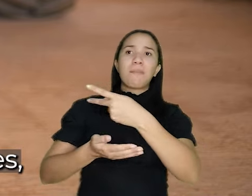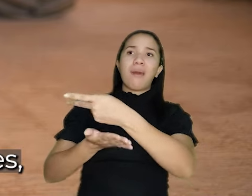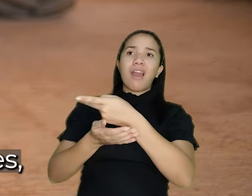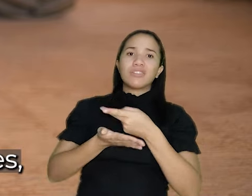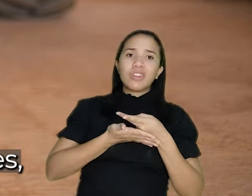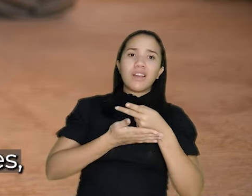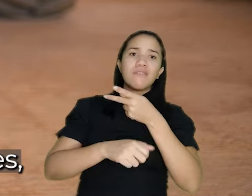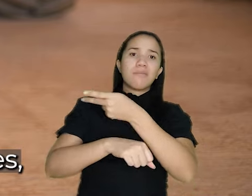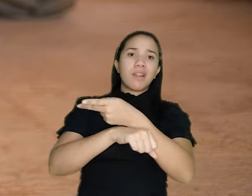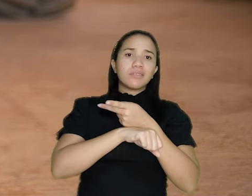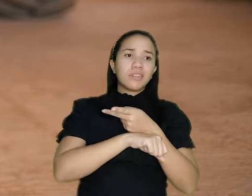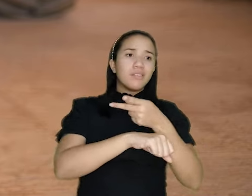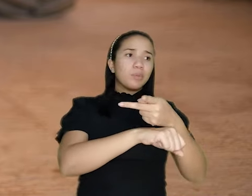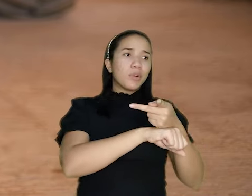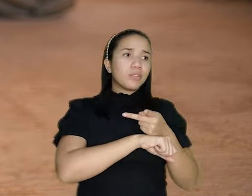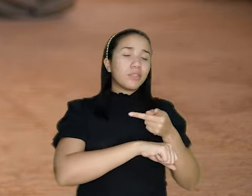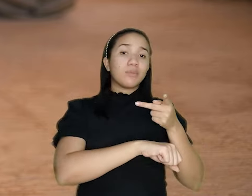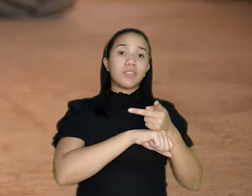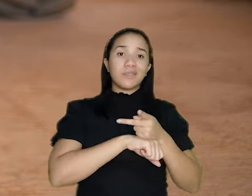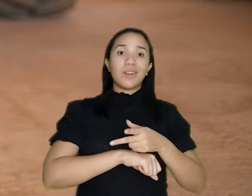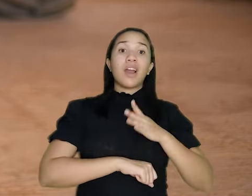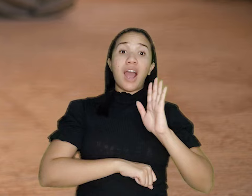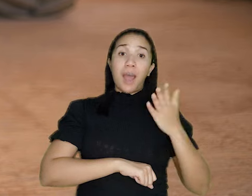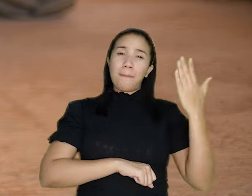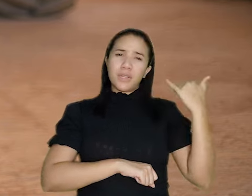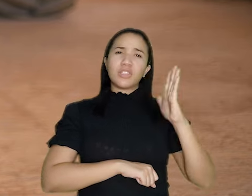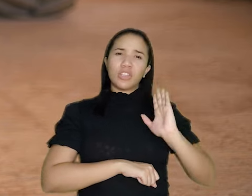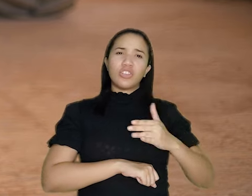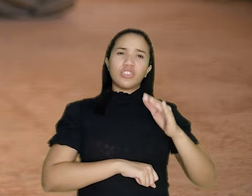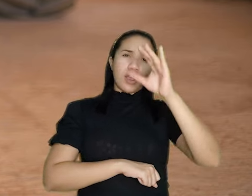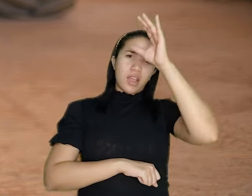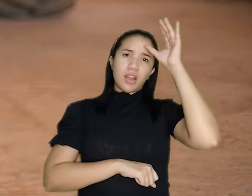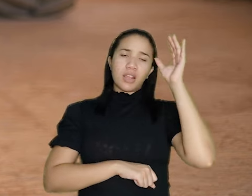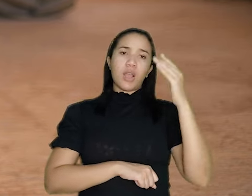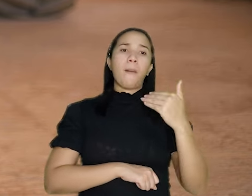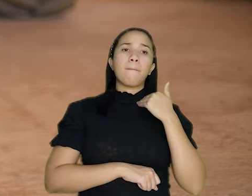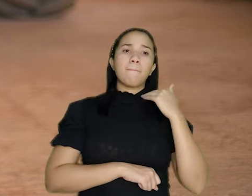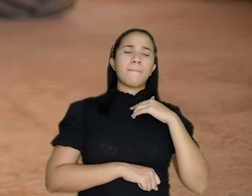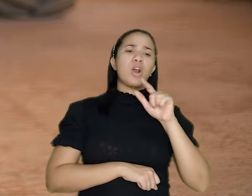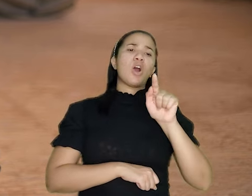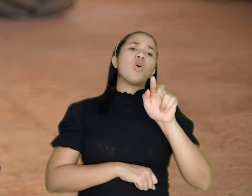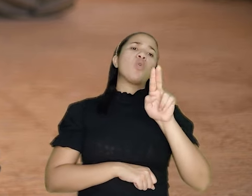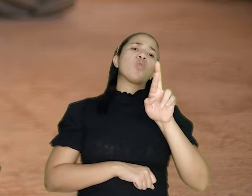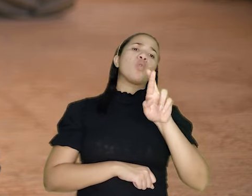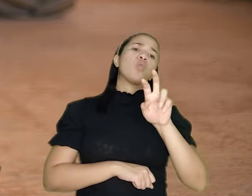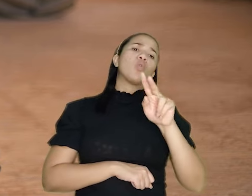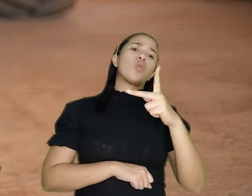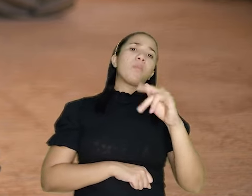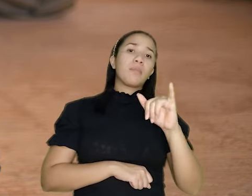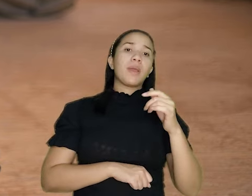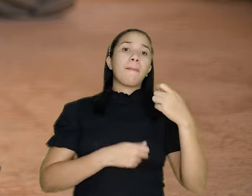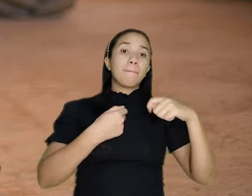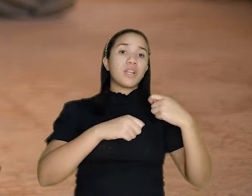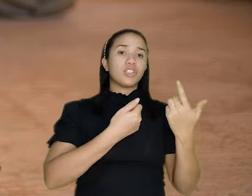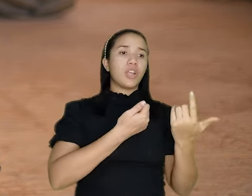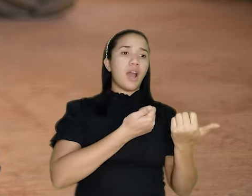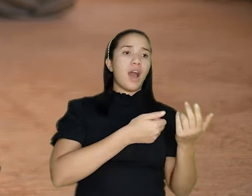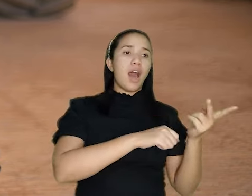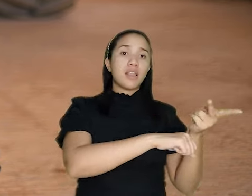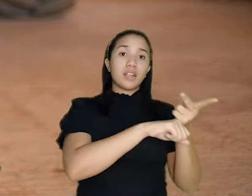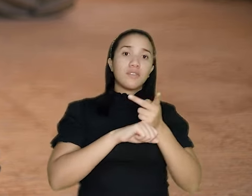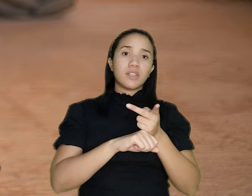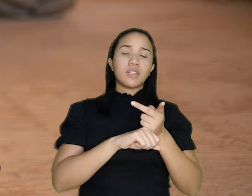pegava emprestado das trades. Aí eu já era cliente do banco de Gurupi e aí pedia